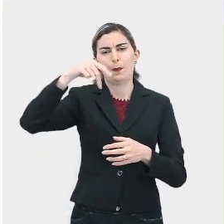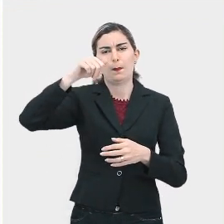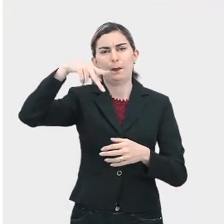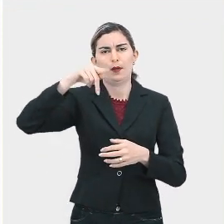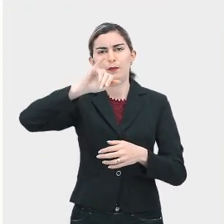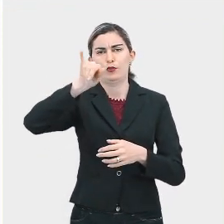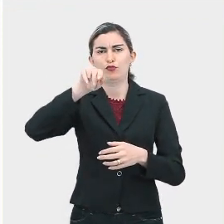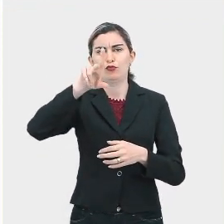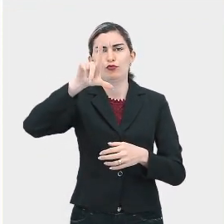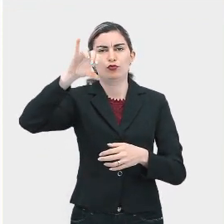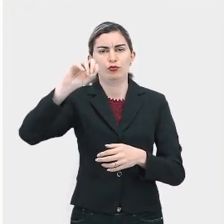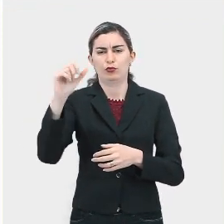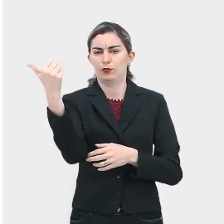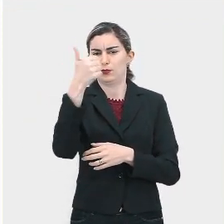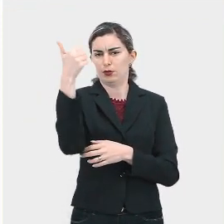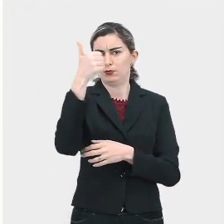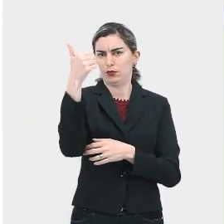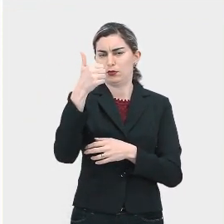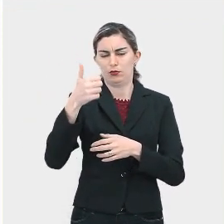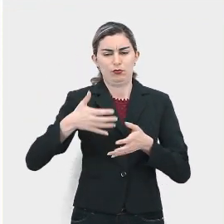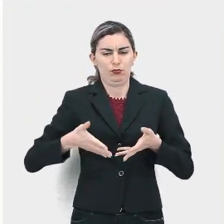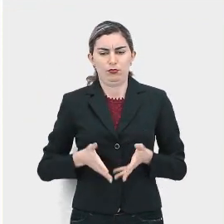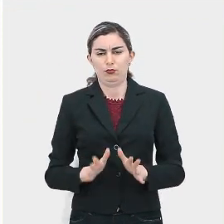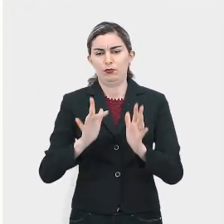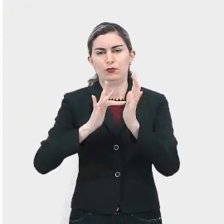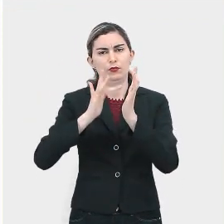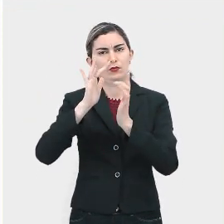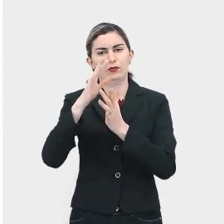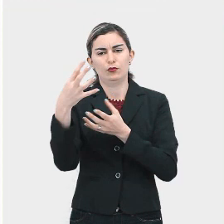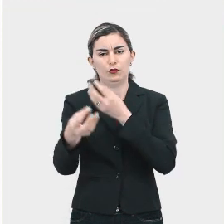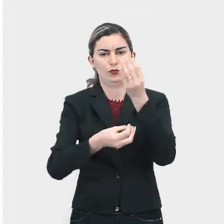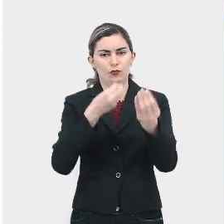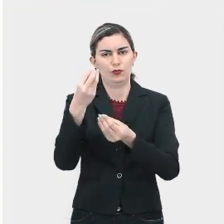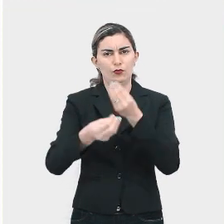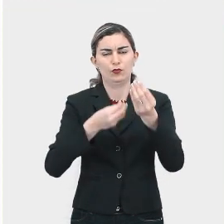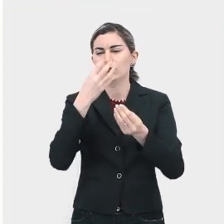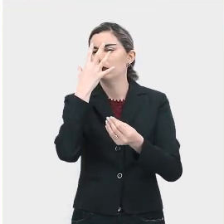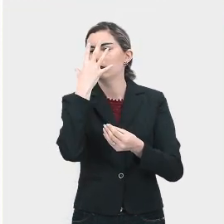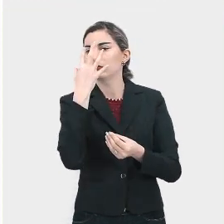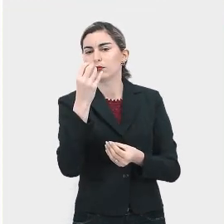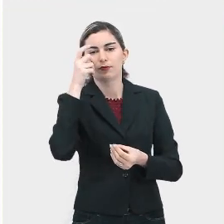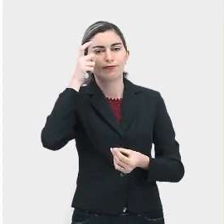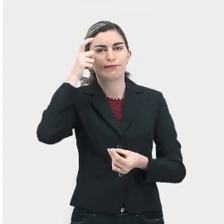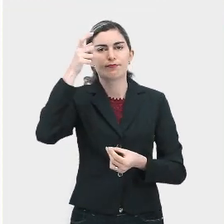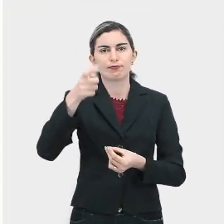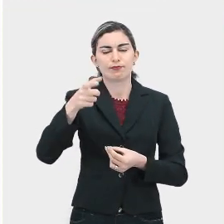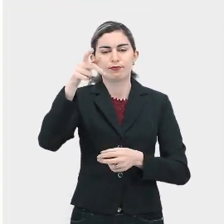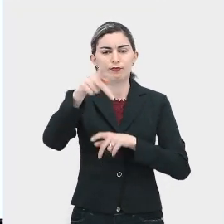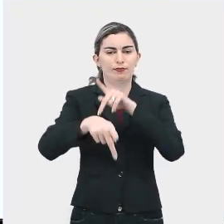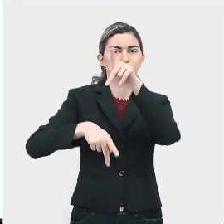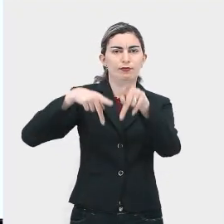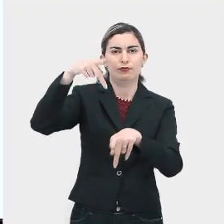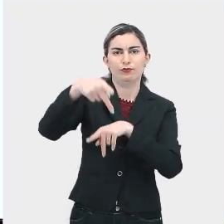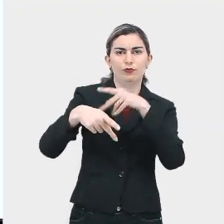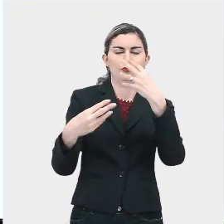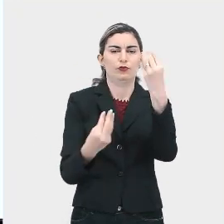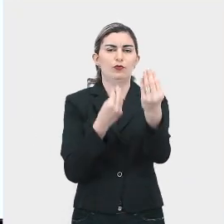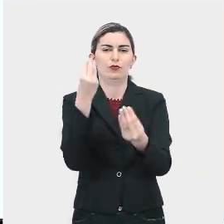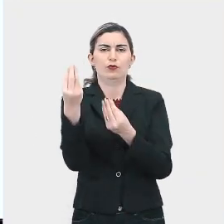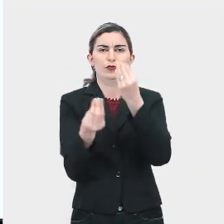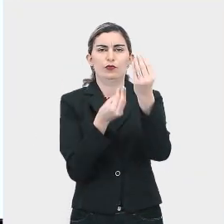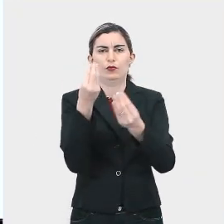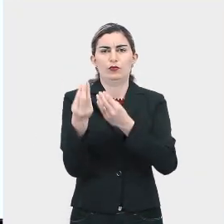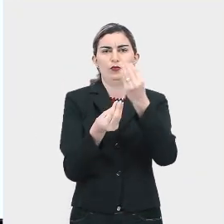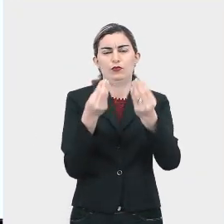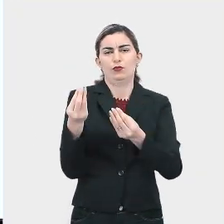Jesus Cristo como uma forma de atrair o interesse da população. Como assim, professora? Quer dizer que o dia 25 de dezembro, que